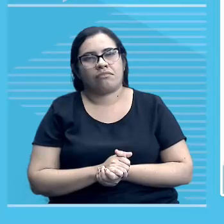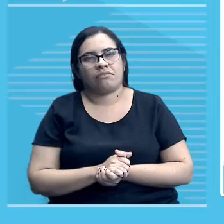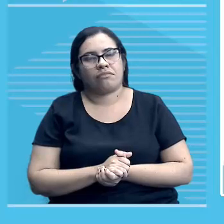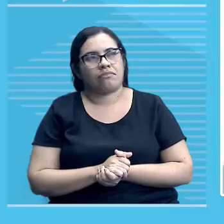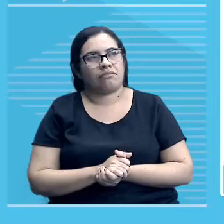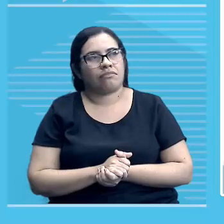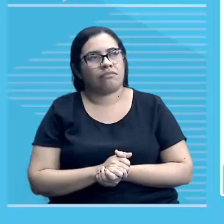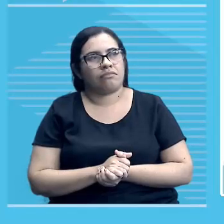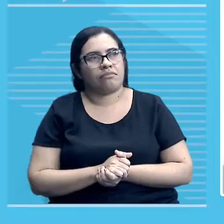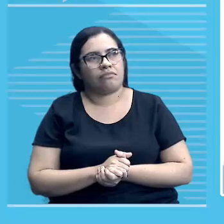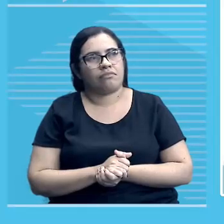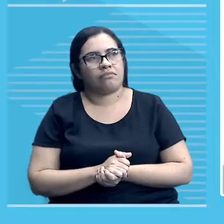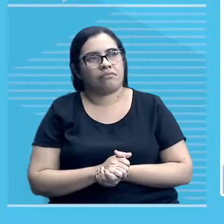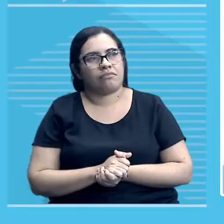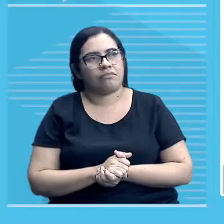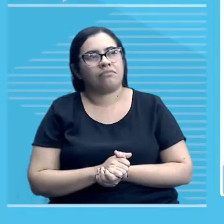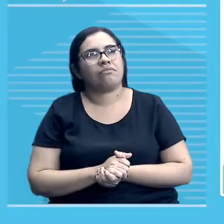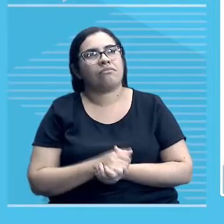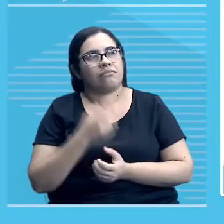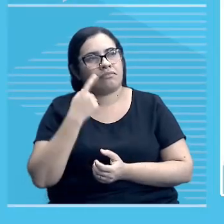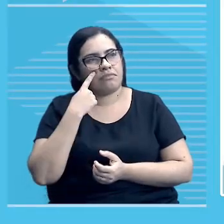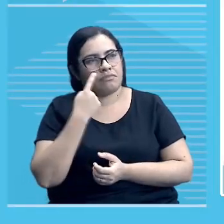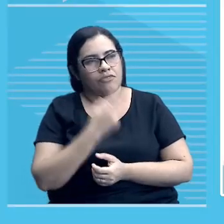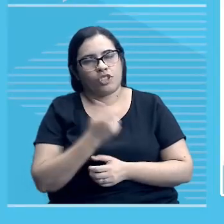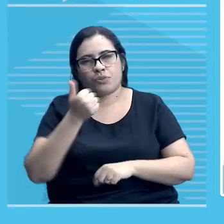fica menos 2 ao quadrado